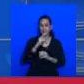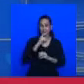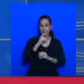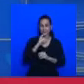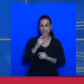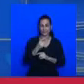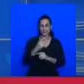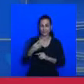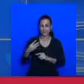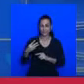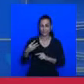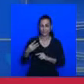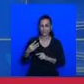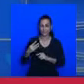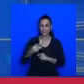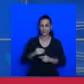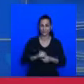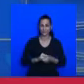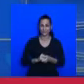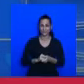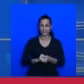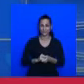Verde, 13.